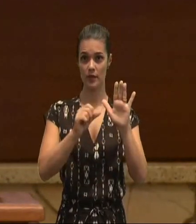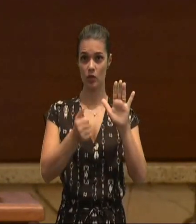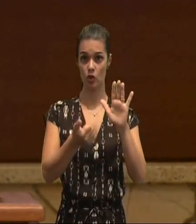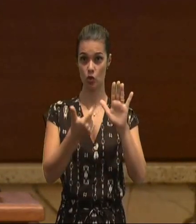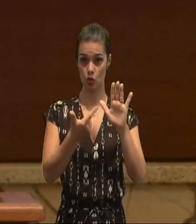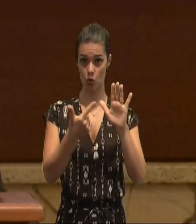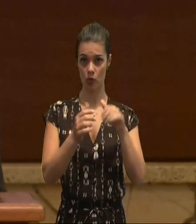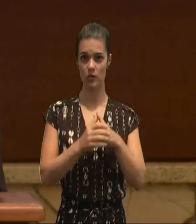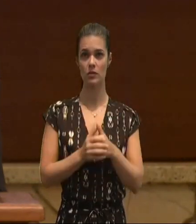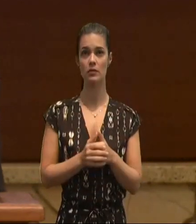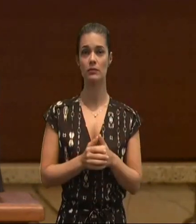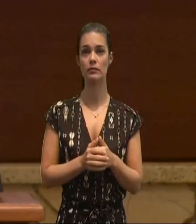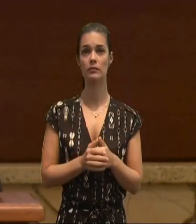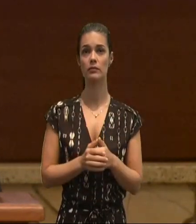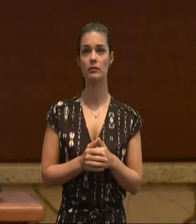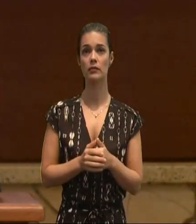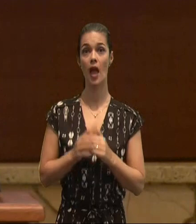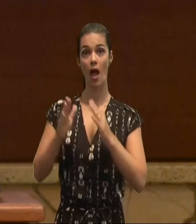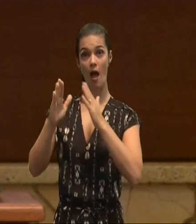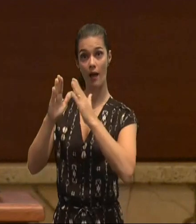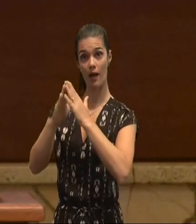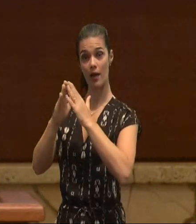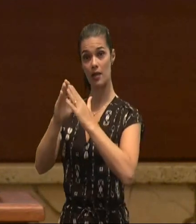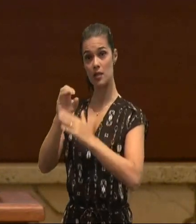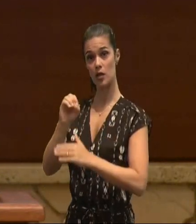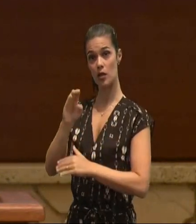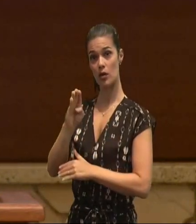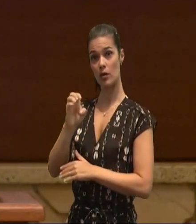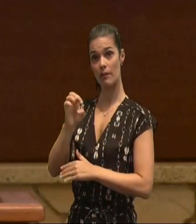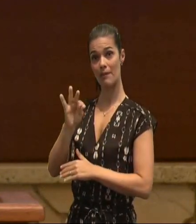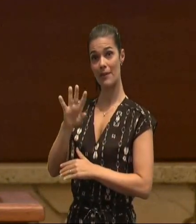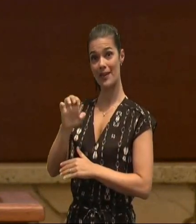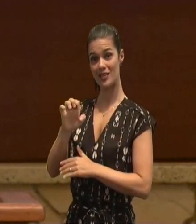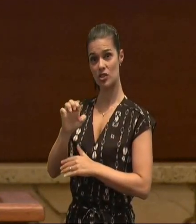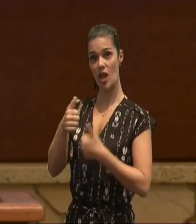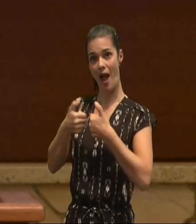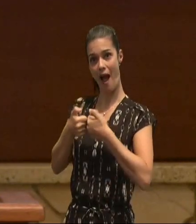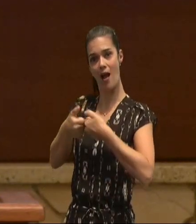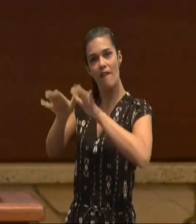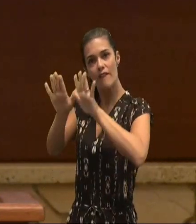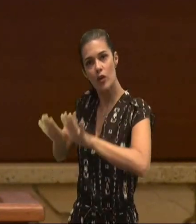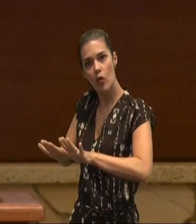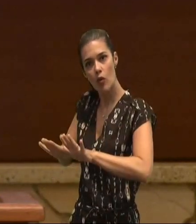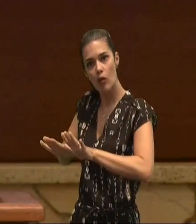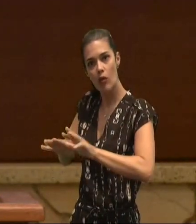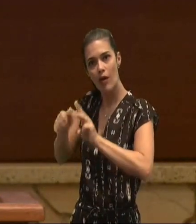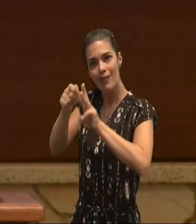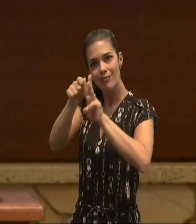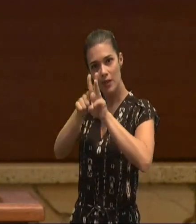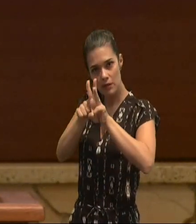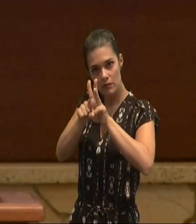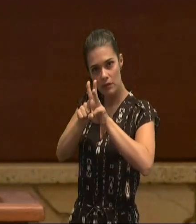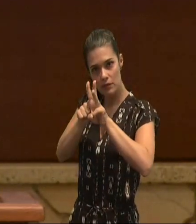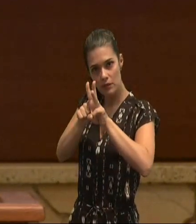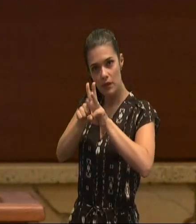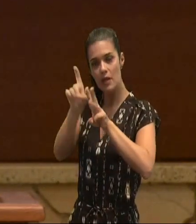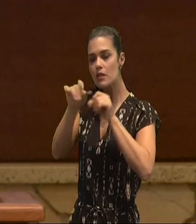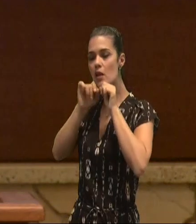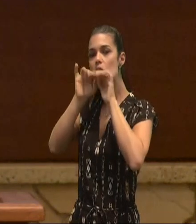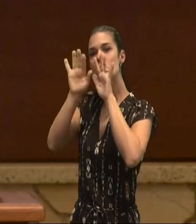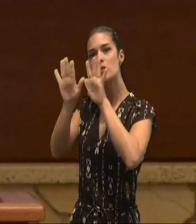Que ficou a arca do Senhor na casa de Obed-edom, o geteu, 3 meses, e o Senhor o